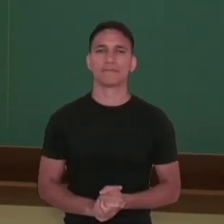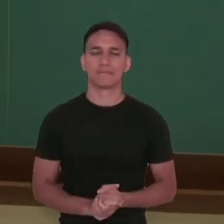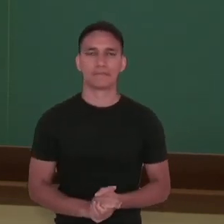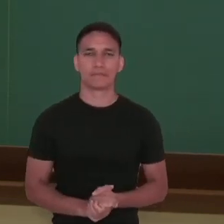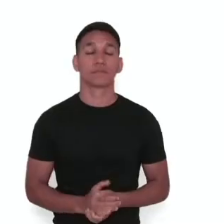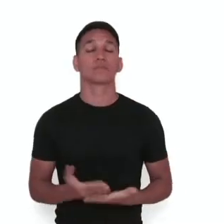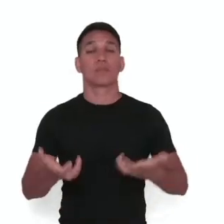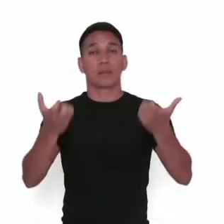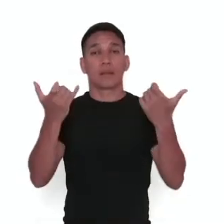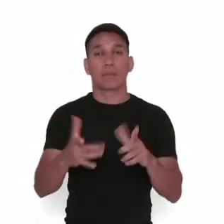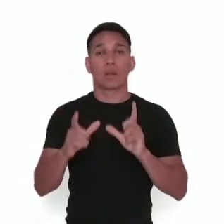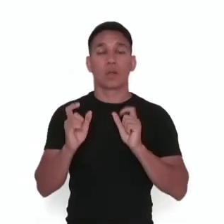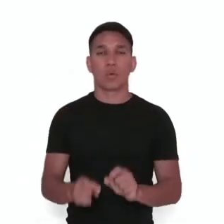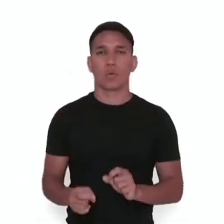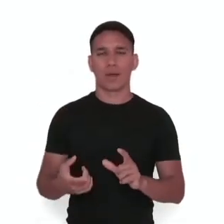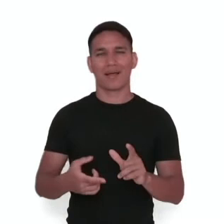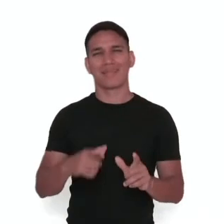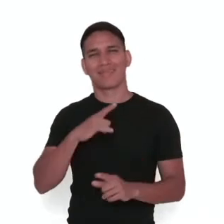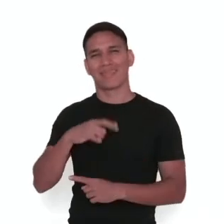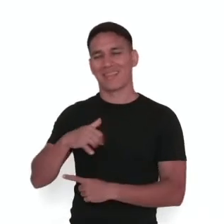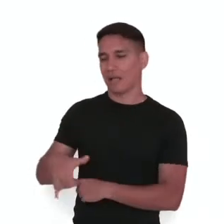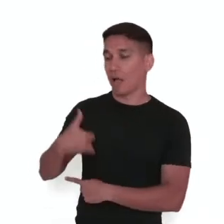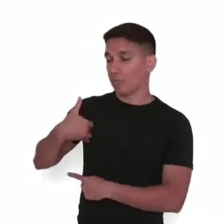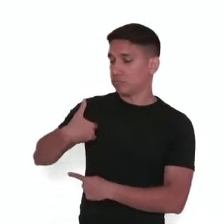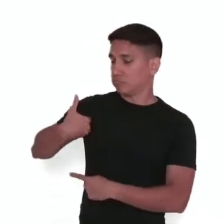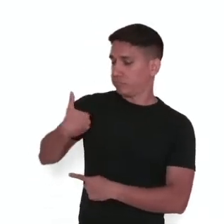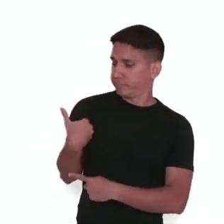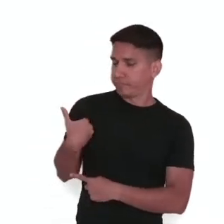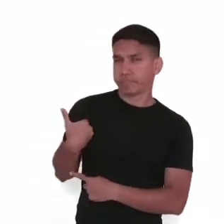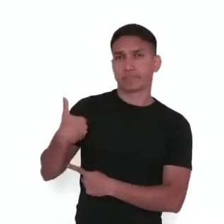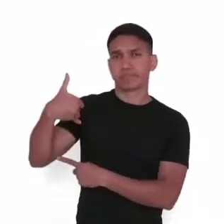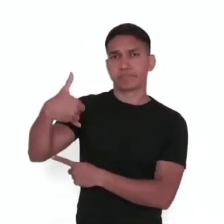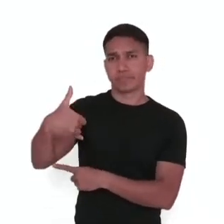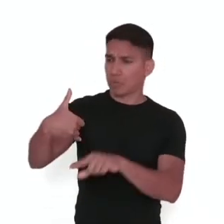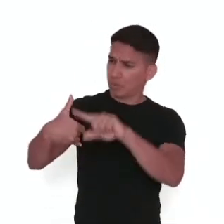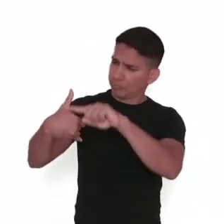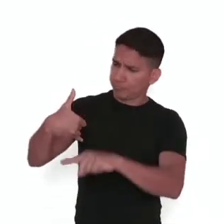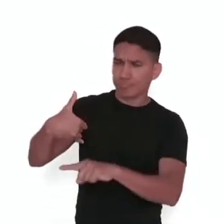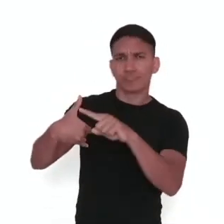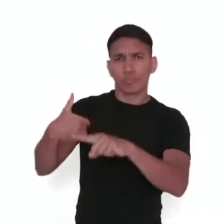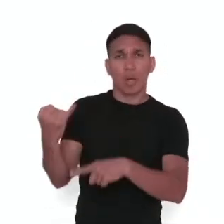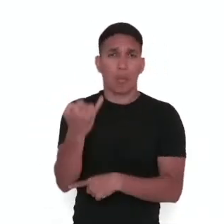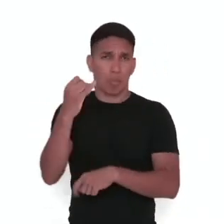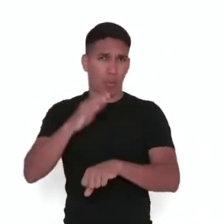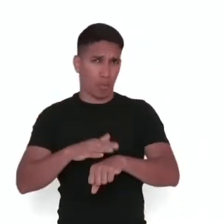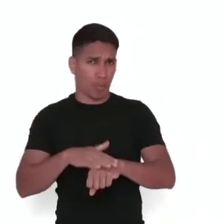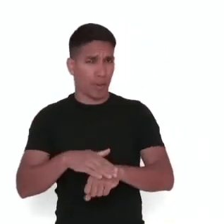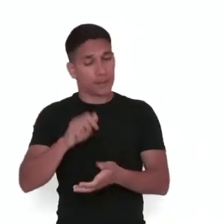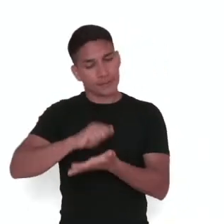fala o seguinte, os termômetros têm uma função muito importante na medida da temperatura. Em algumas linhas,